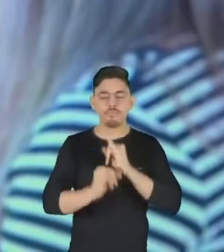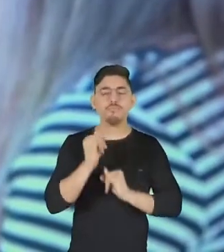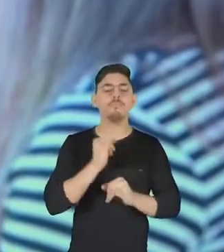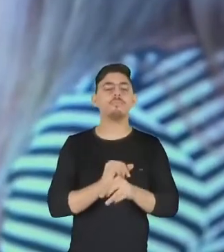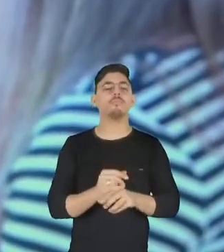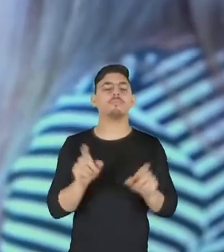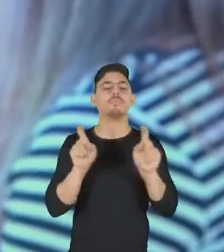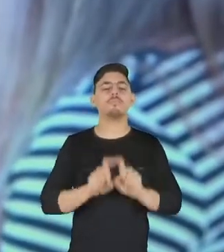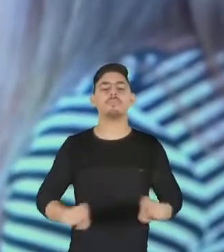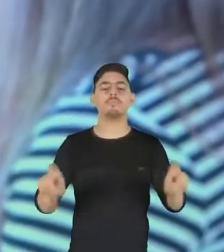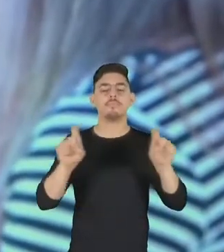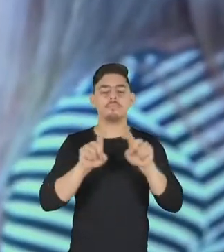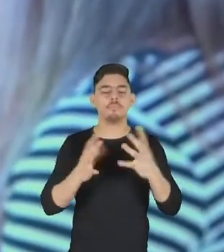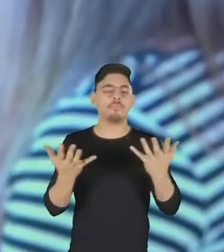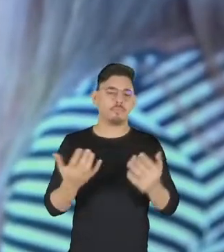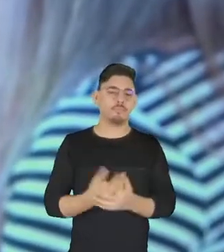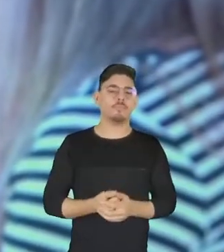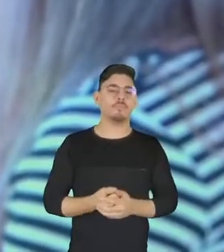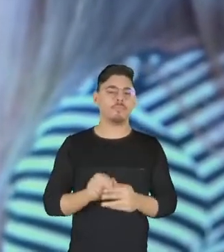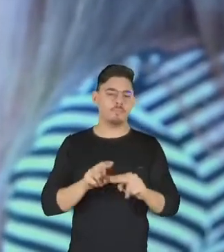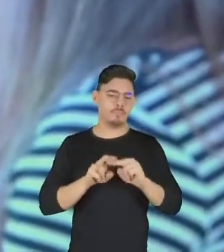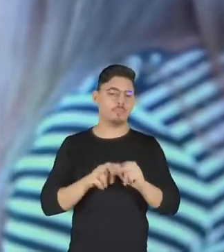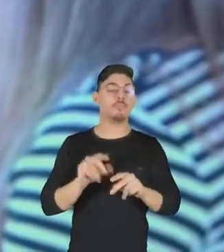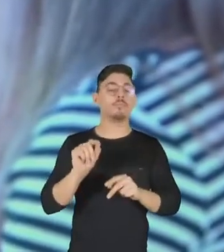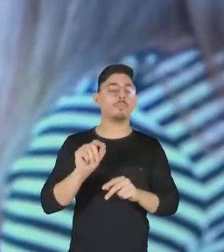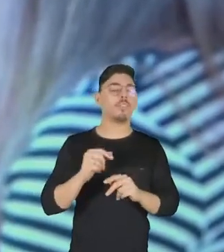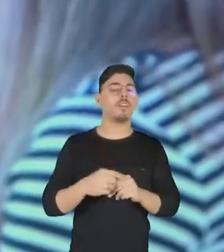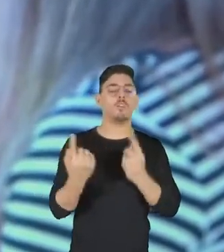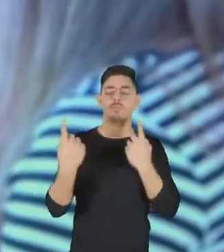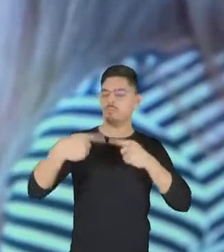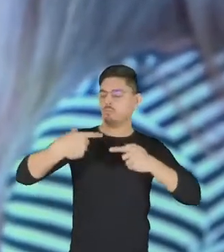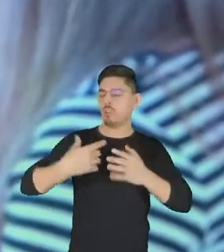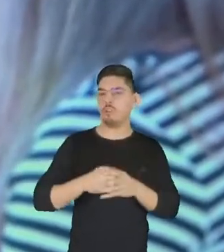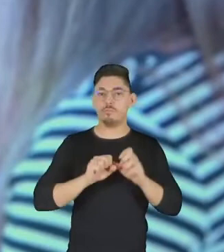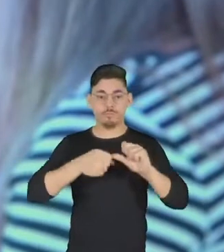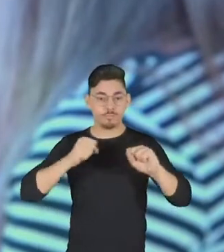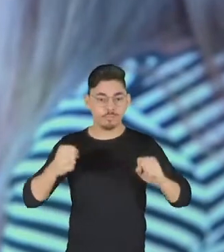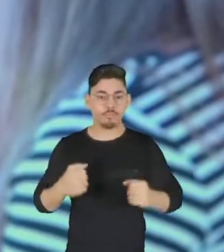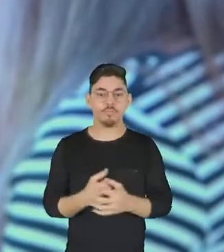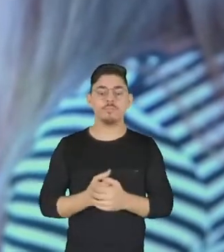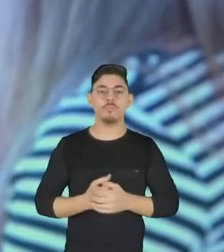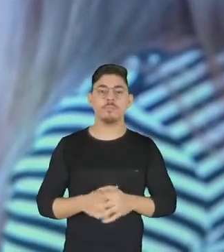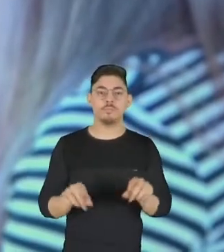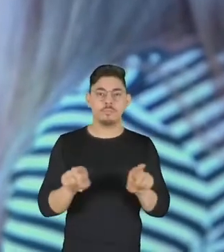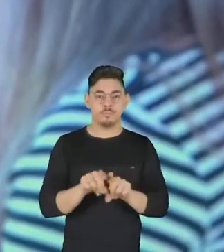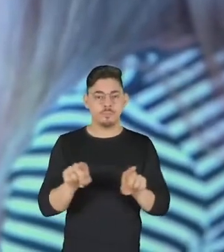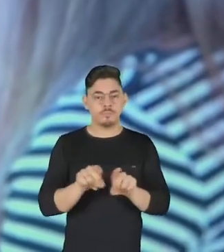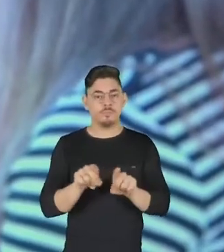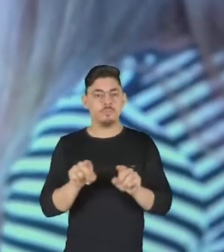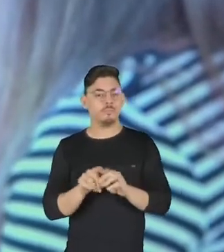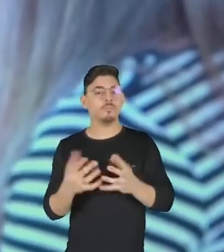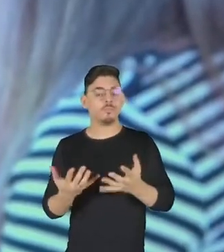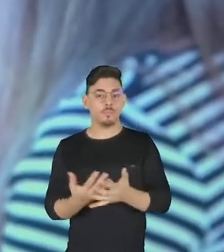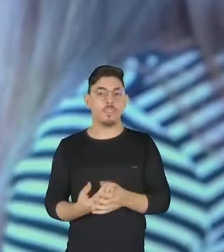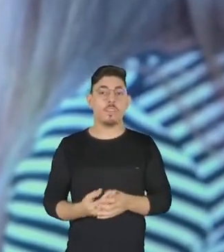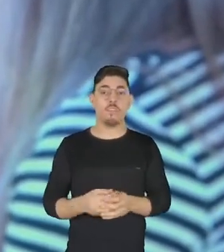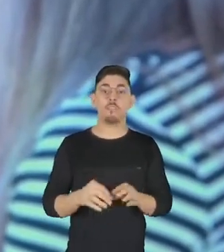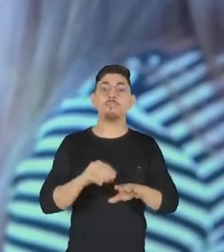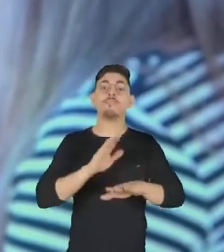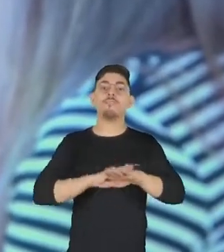mundo virtual. Isso foi um grande desafio, né? Foi um grande desafio também manter as